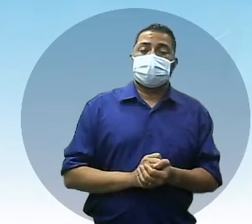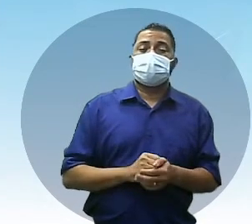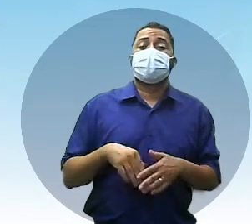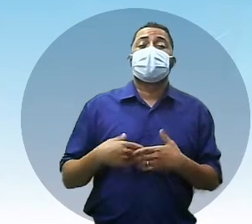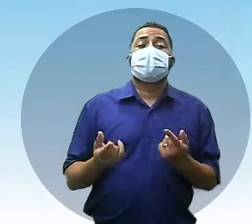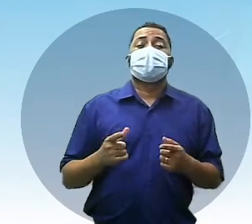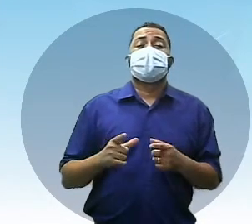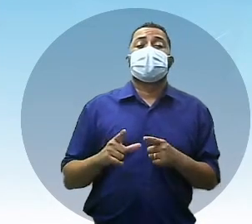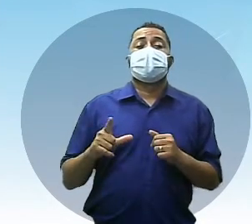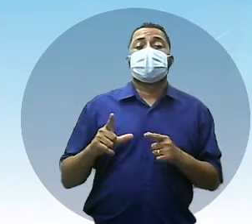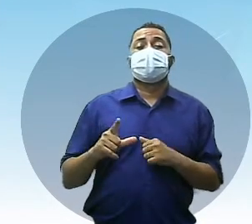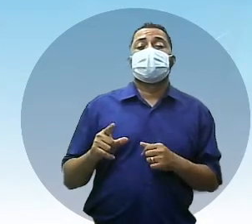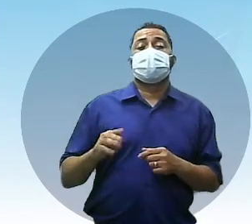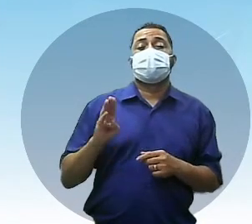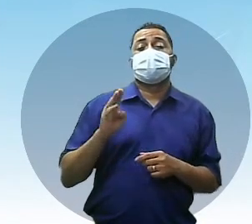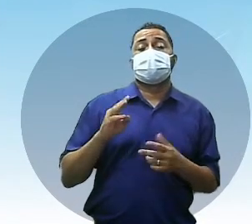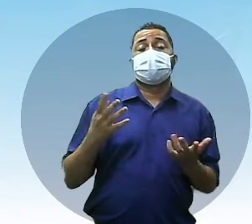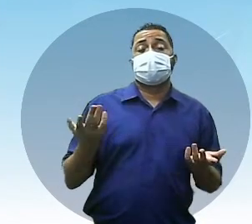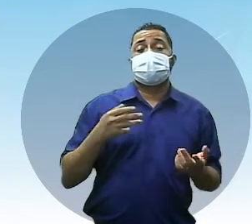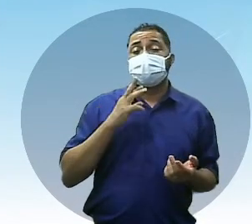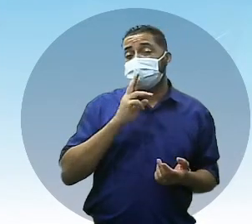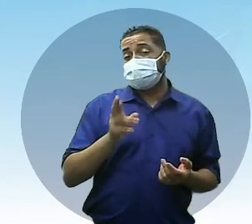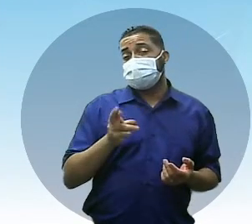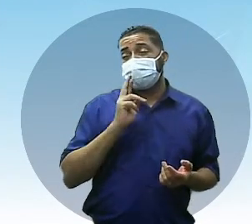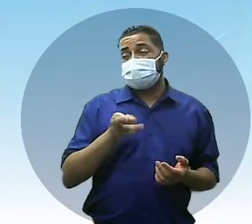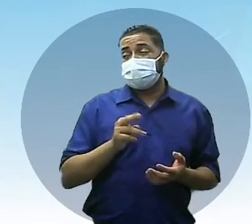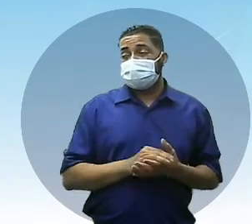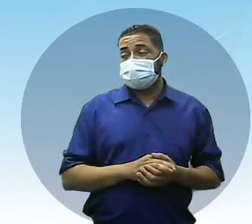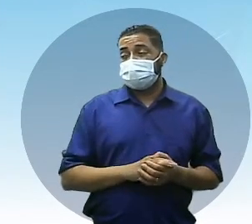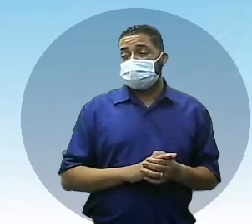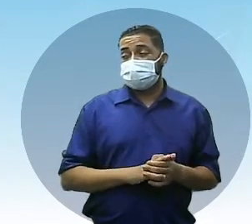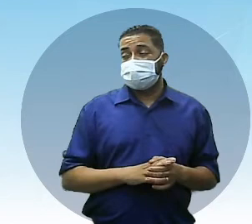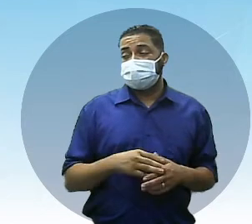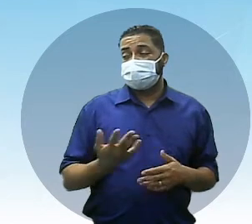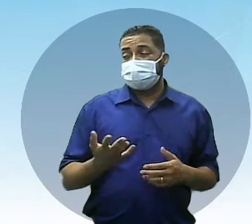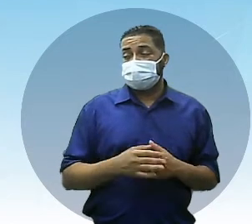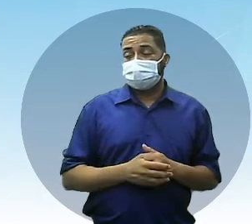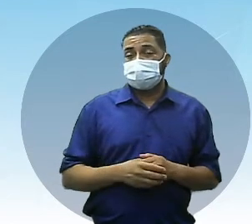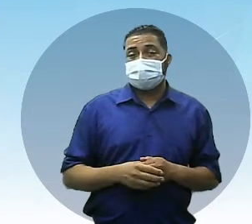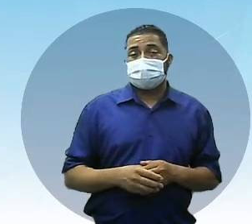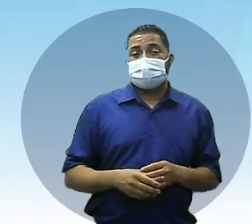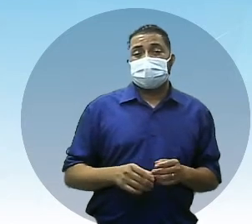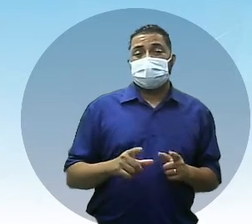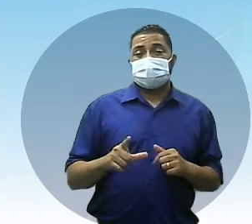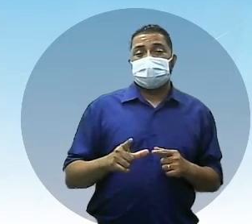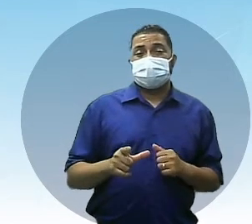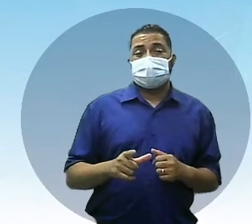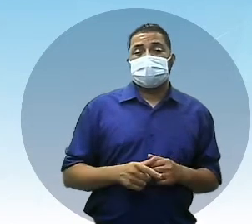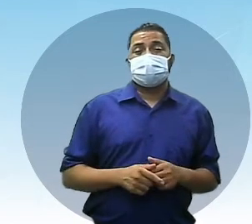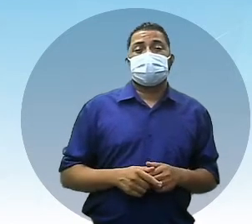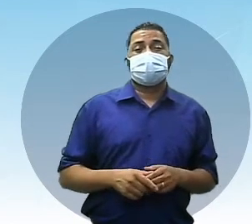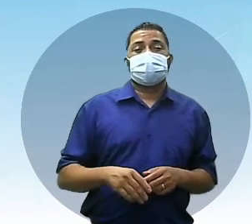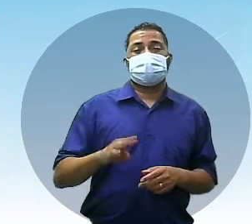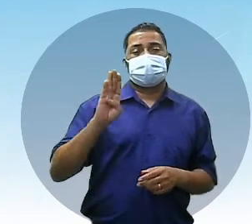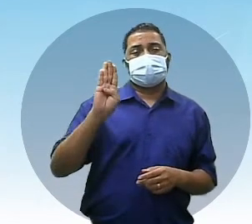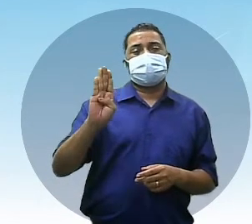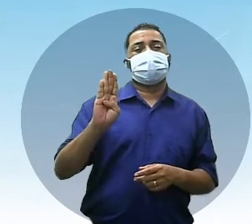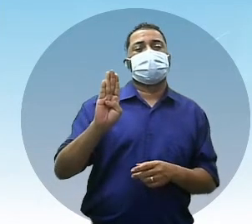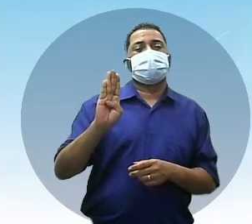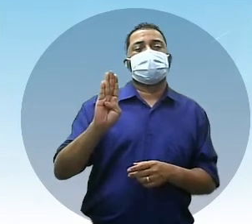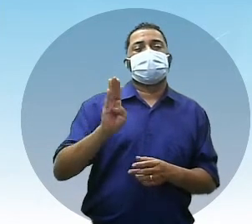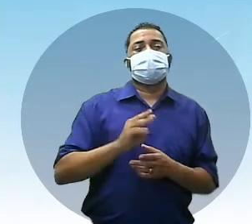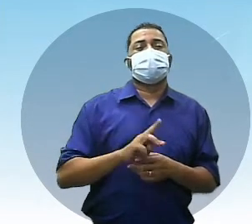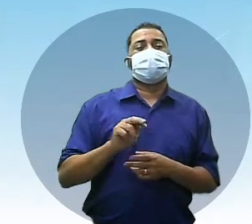que você acha que é nossa resposta, Robertão? Robertão, é com você. Letra